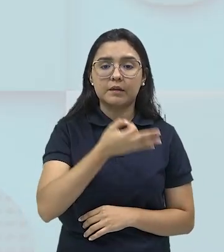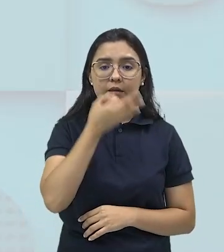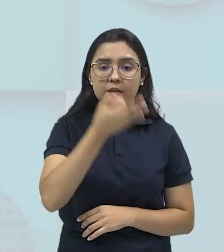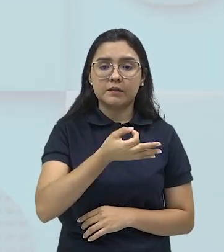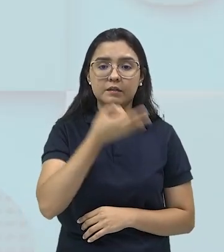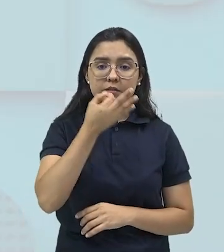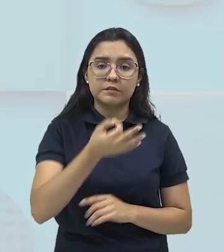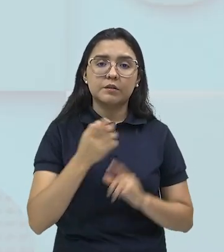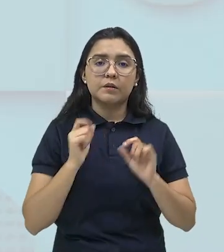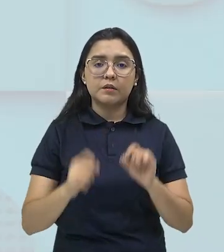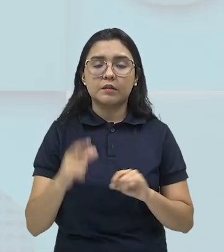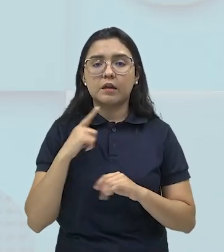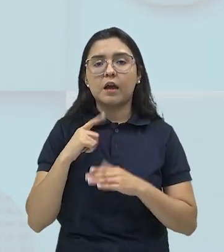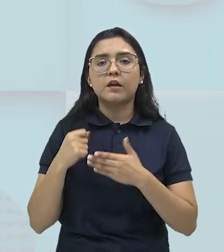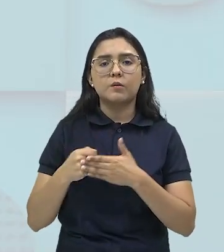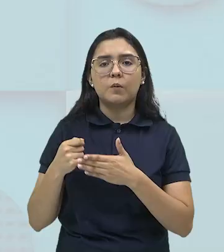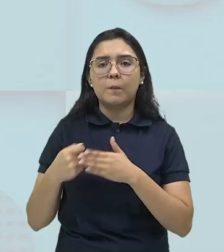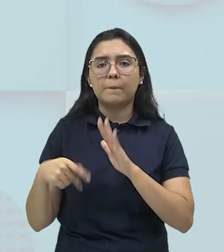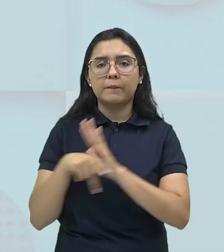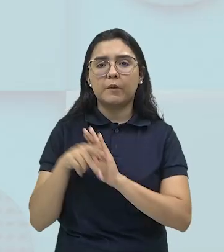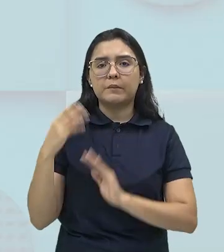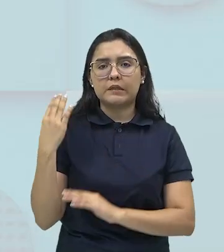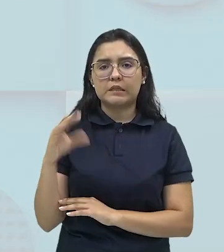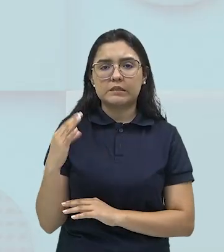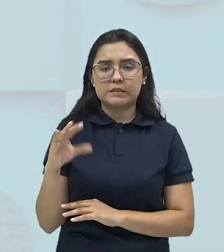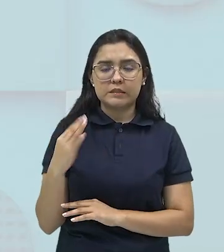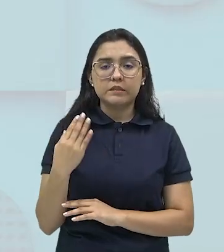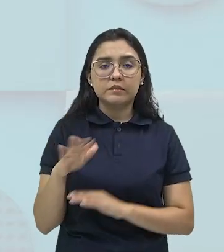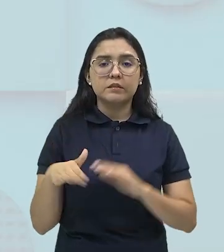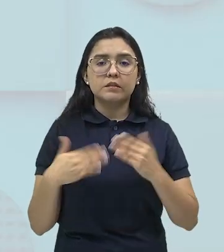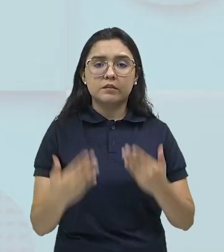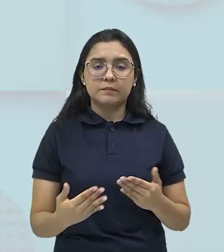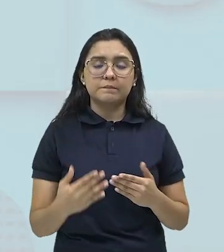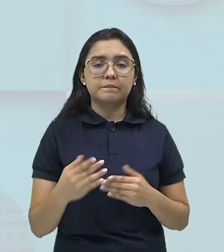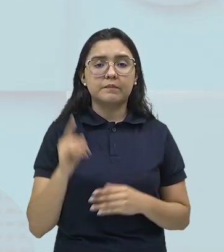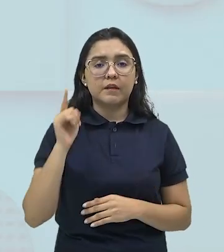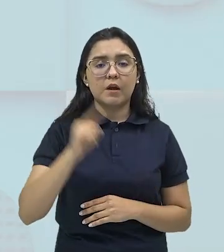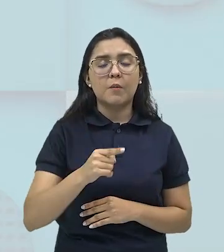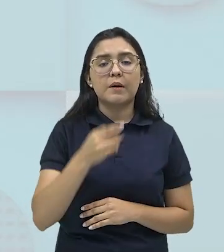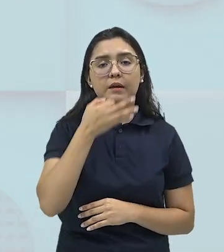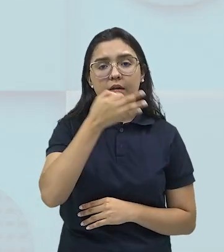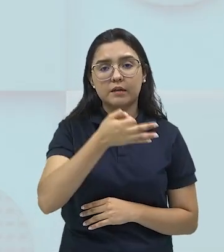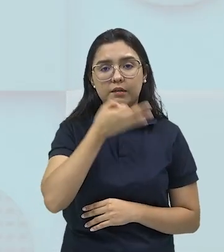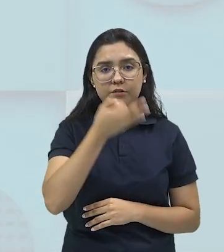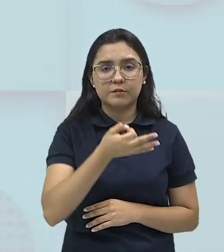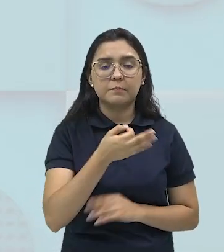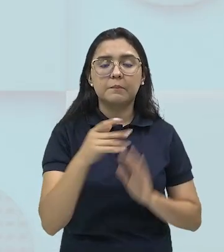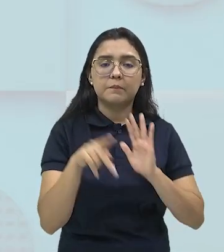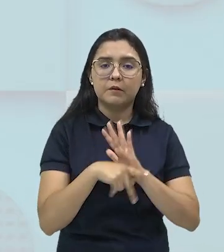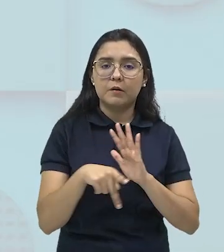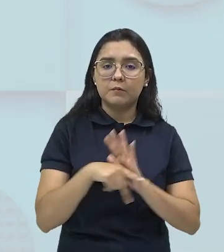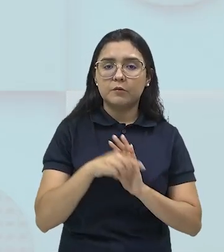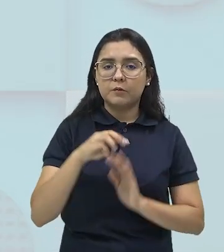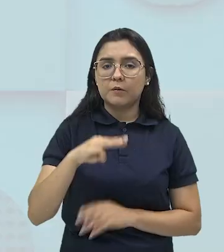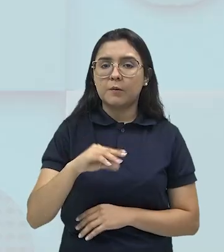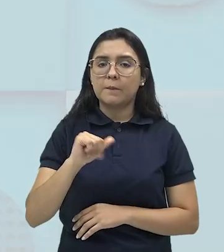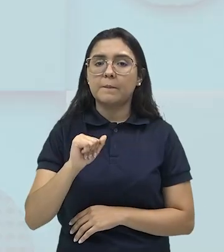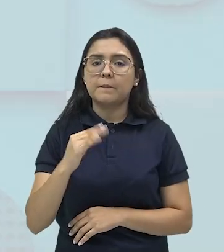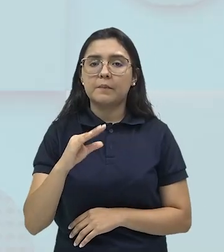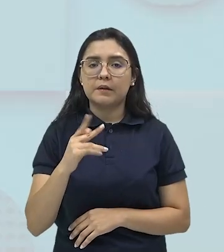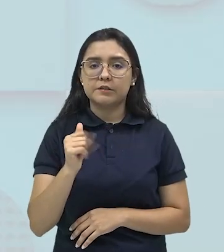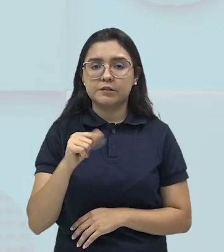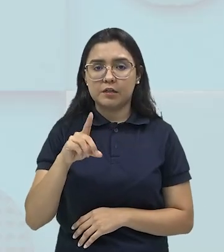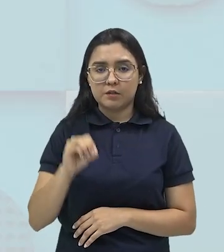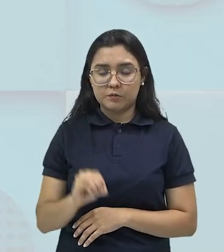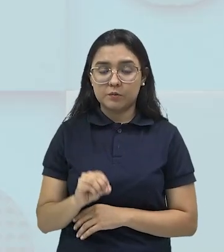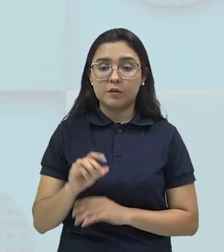rigidez da ciência nessa época, né? Isso é um ponto que o Machado de Assis faz, né, como crítica. Outro ponto também que ele